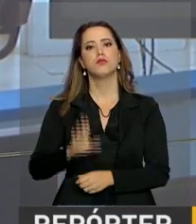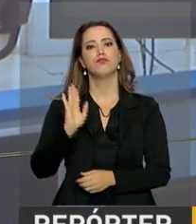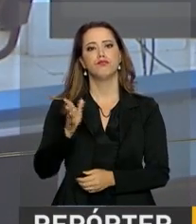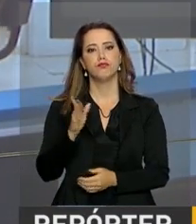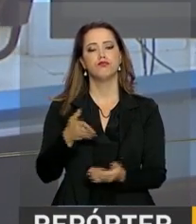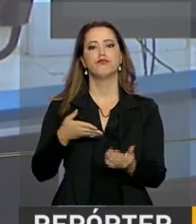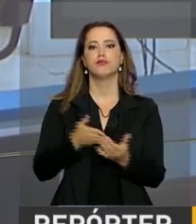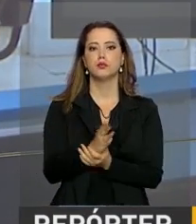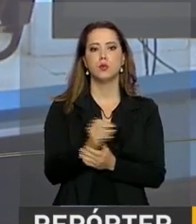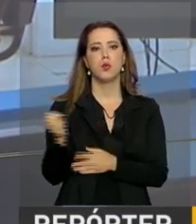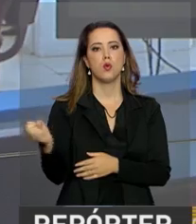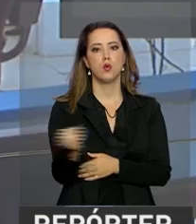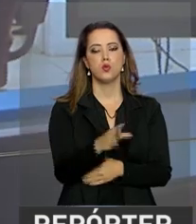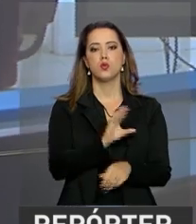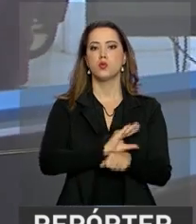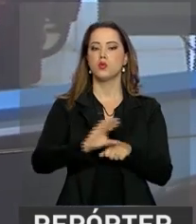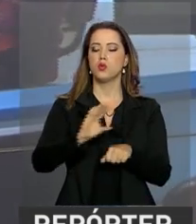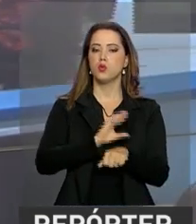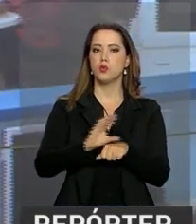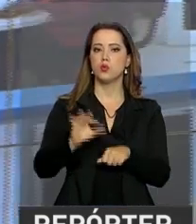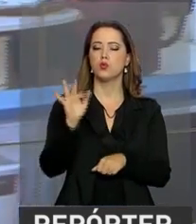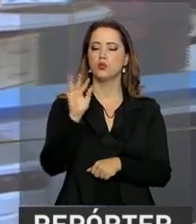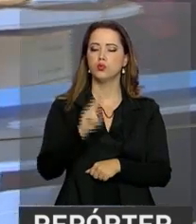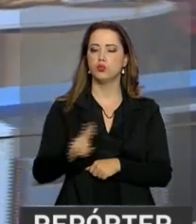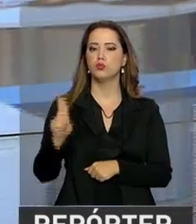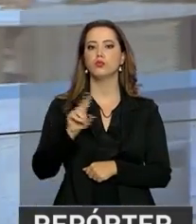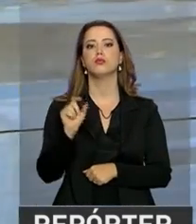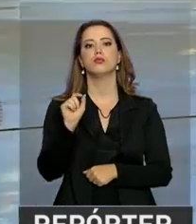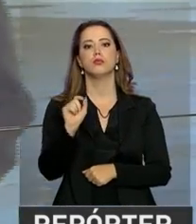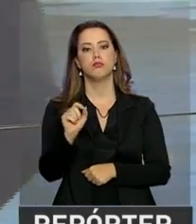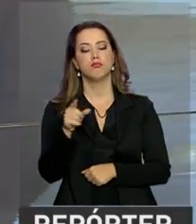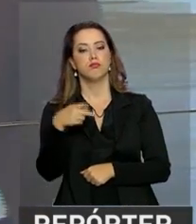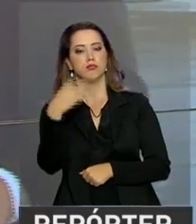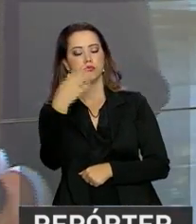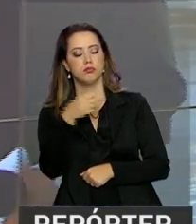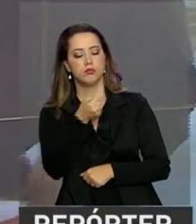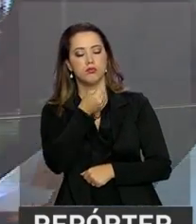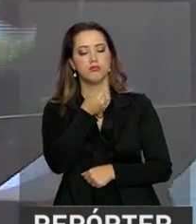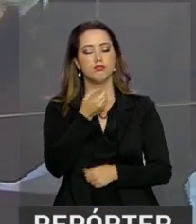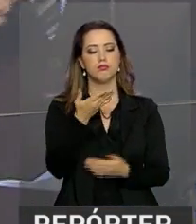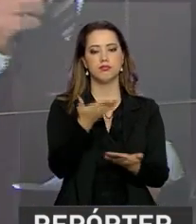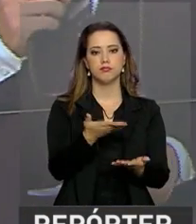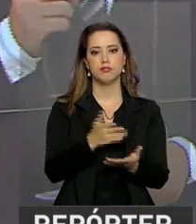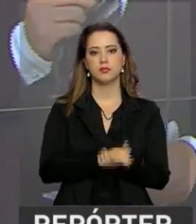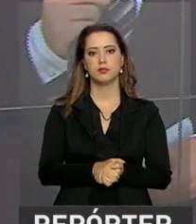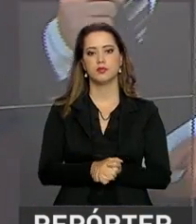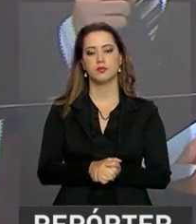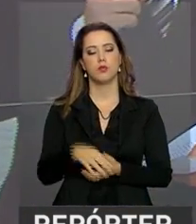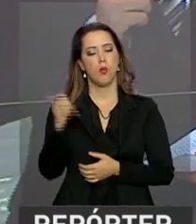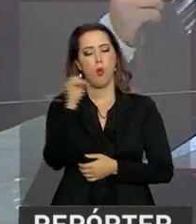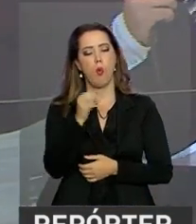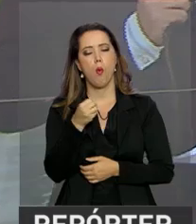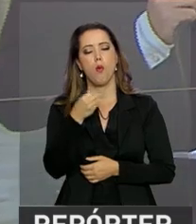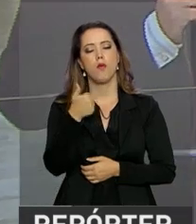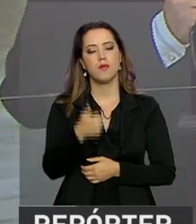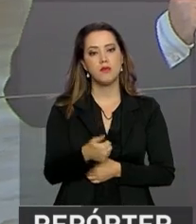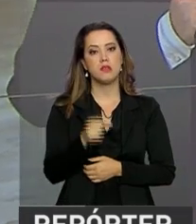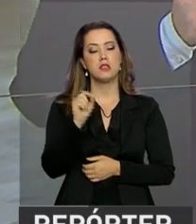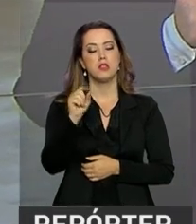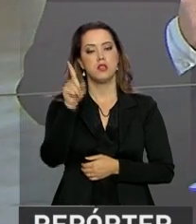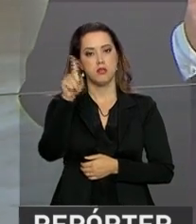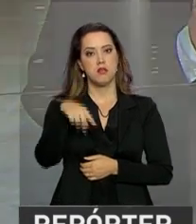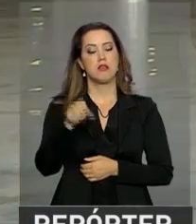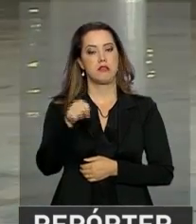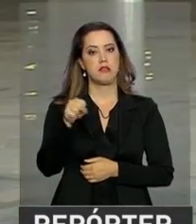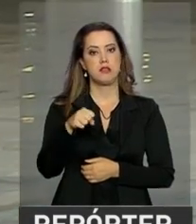cursos superiores quem tem os detalhes é o repórter João Pedro Neto Oi João Pedro Oi Dan Exatamente olha